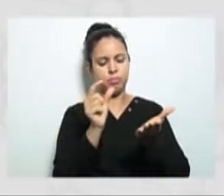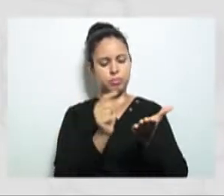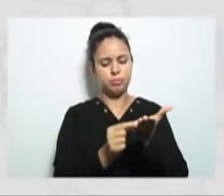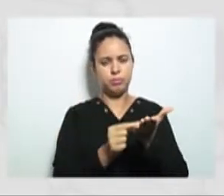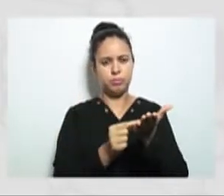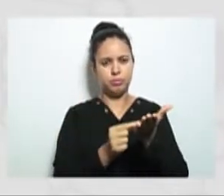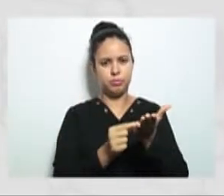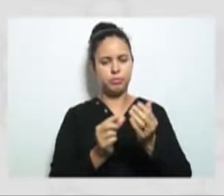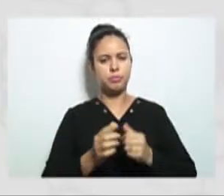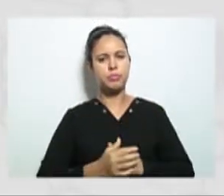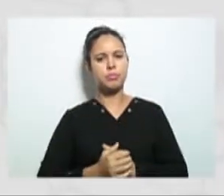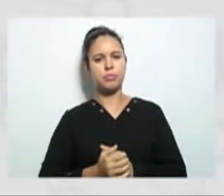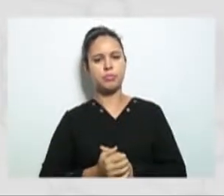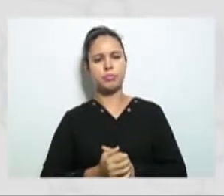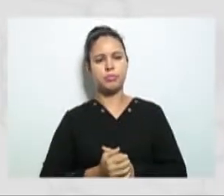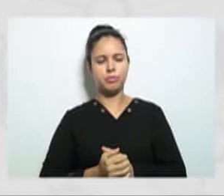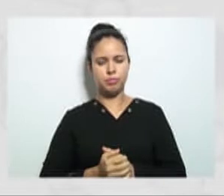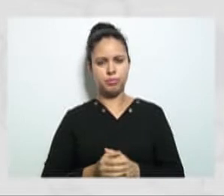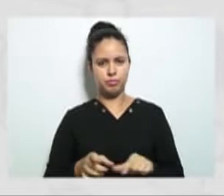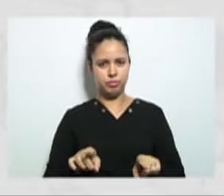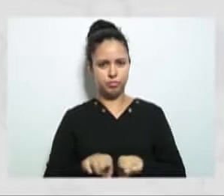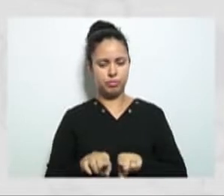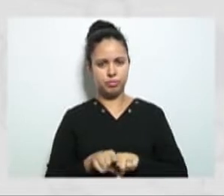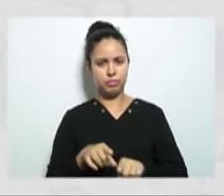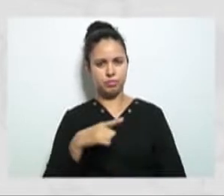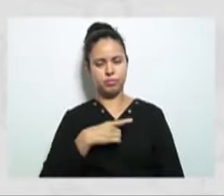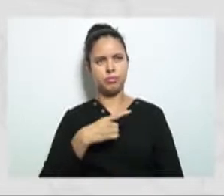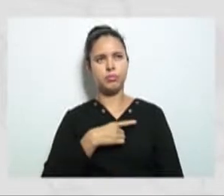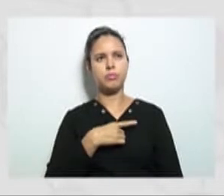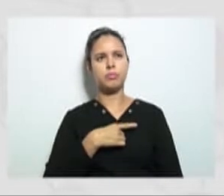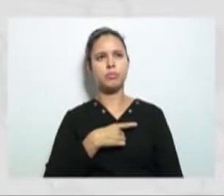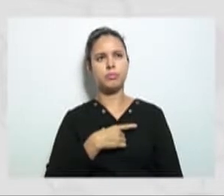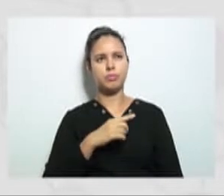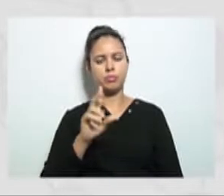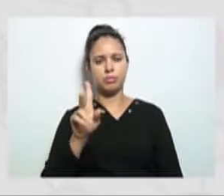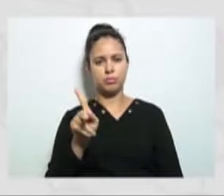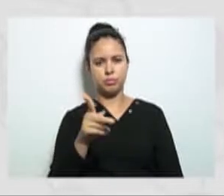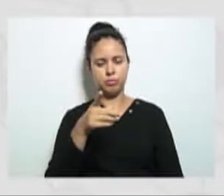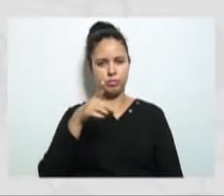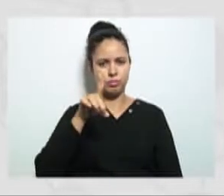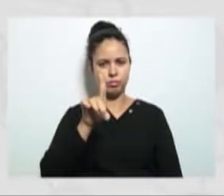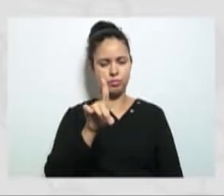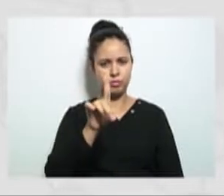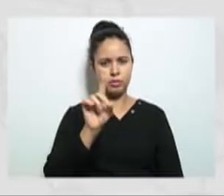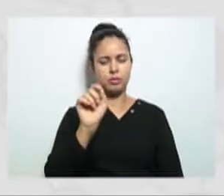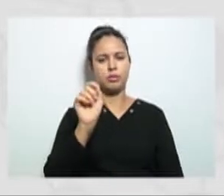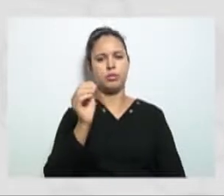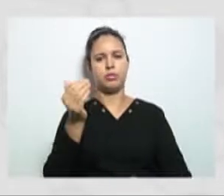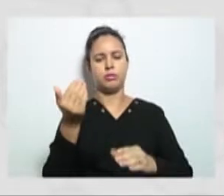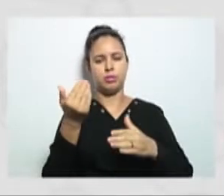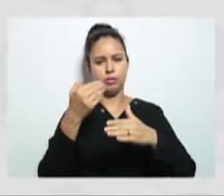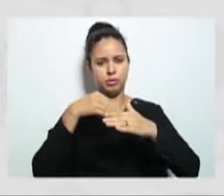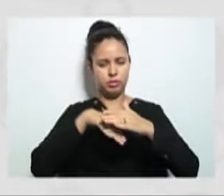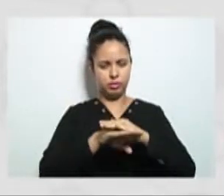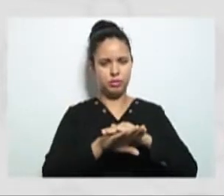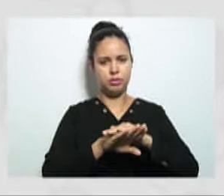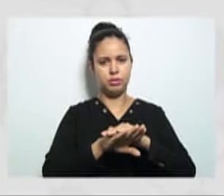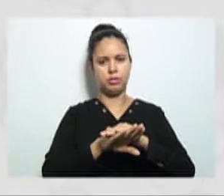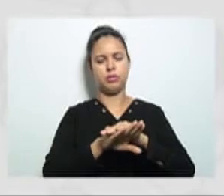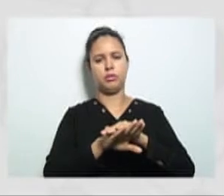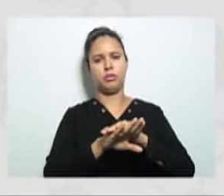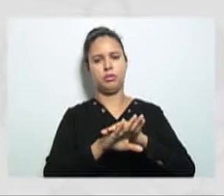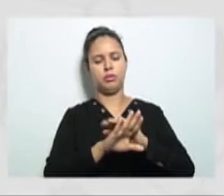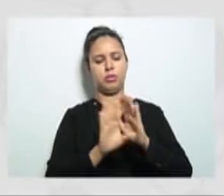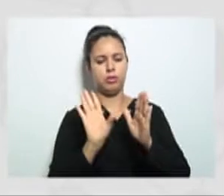da sua mão. A gente tem aqui o HD, tá? Onde são armazenadas de forma definitiva as